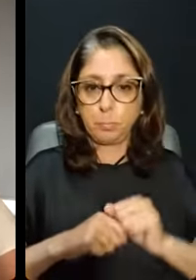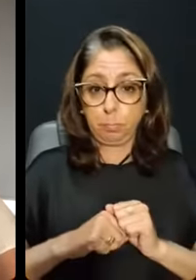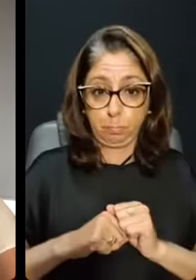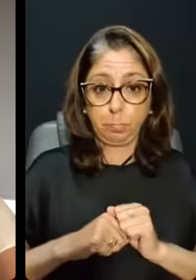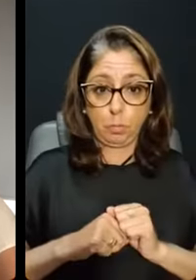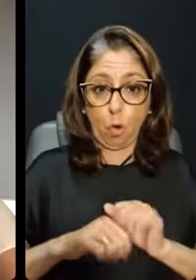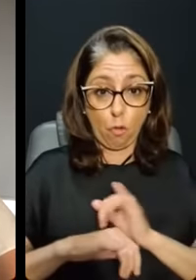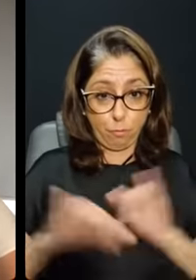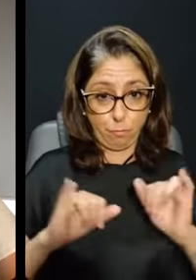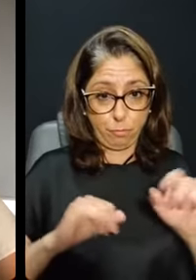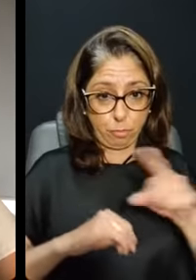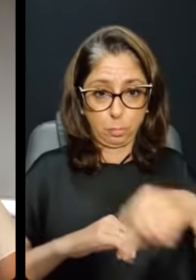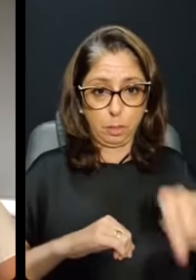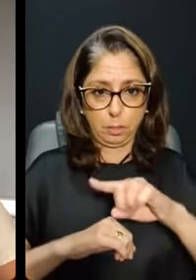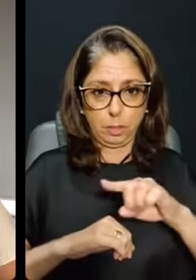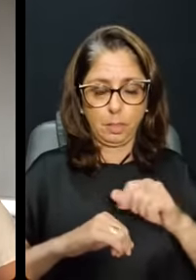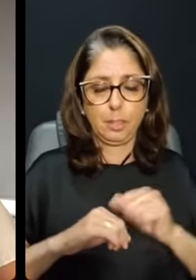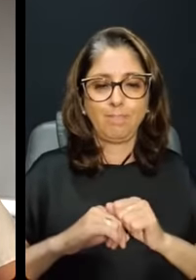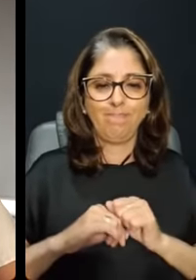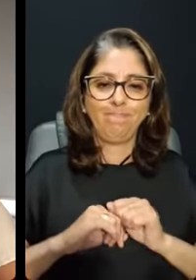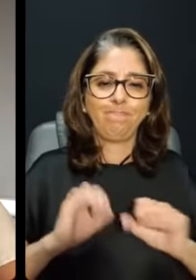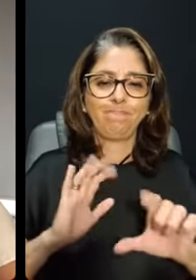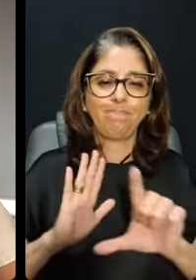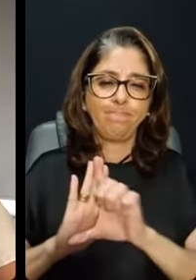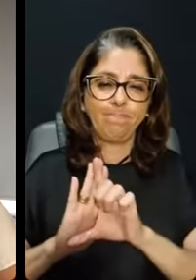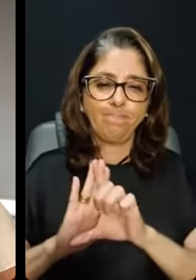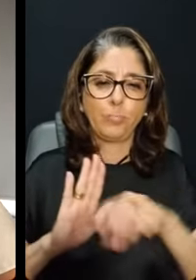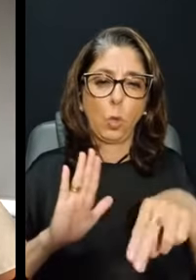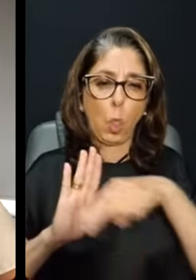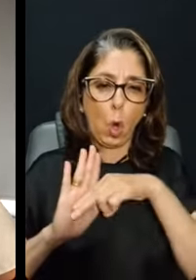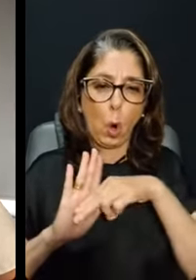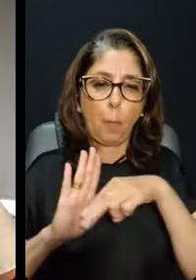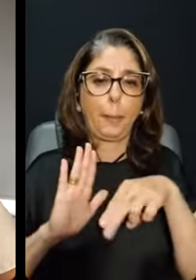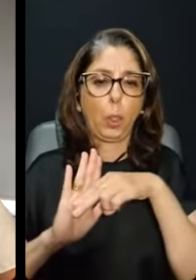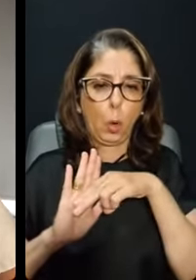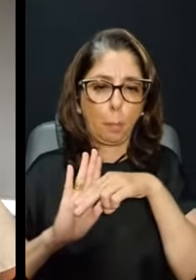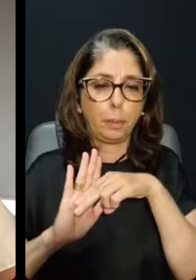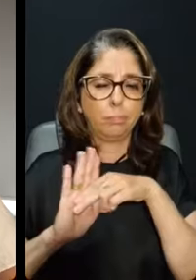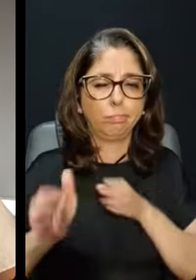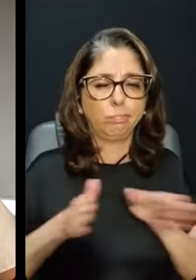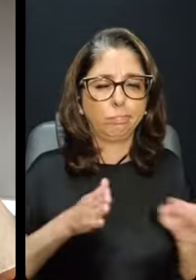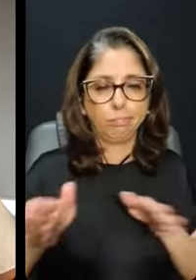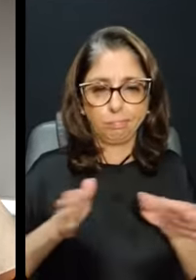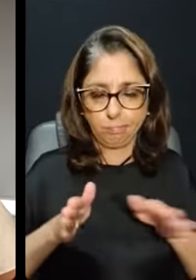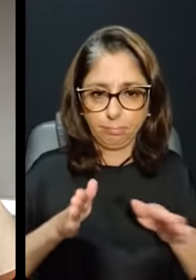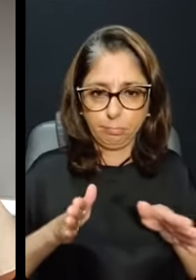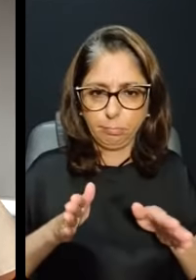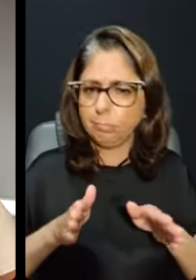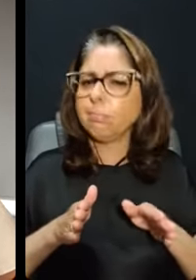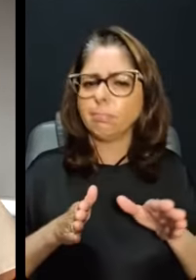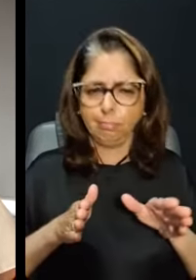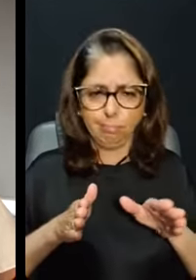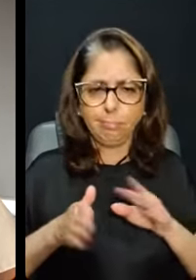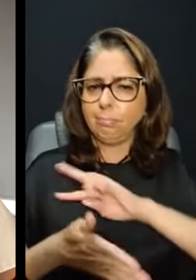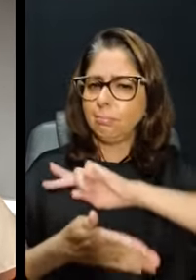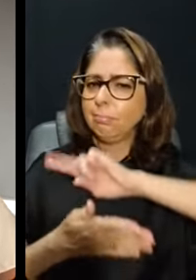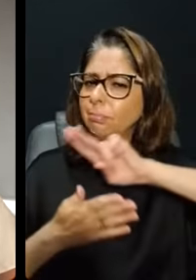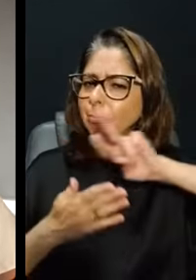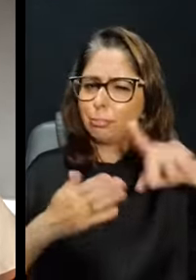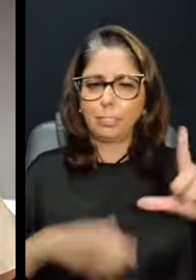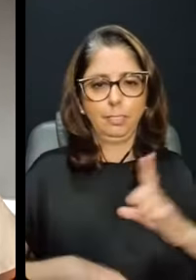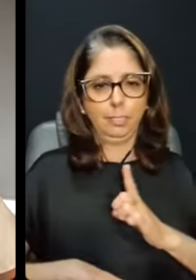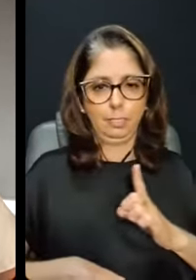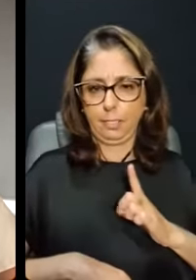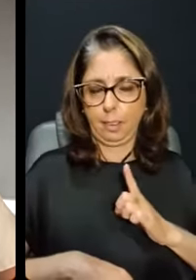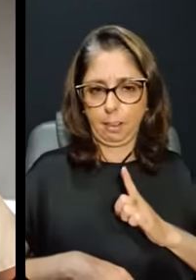se fala a norma de acessibilidade. E existem várias normas que abordam a temática da acessibilidade, não só